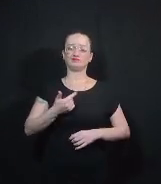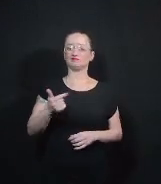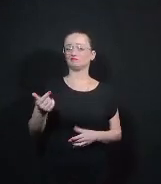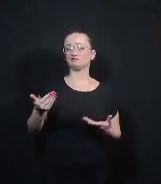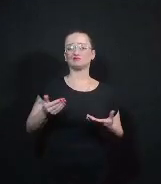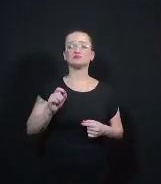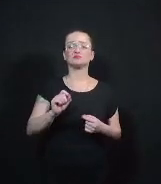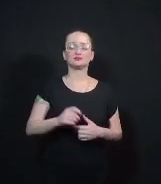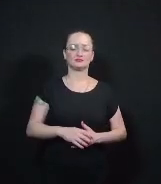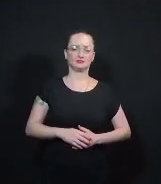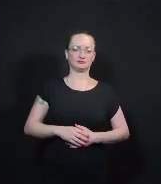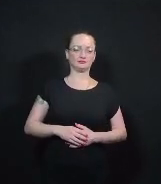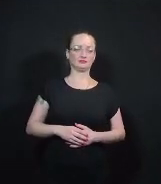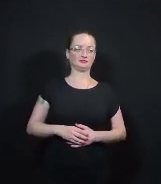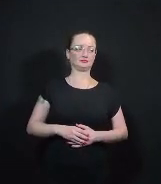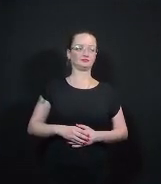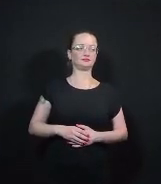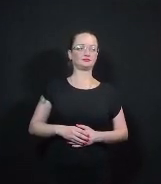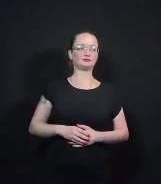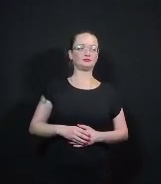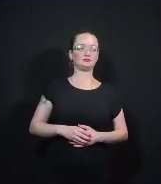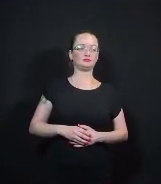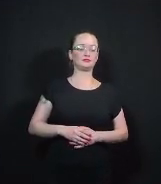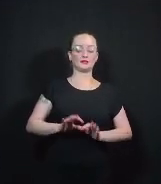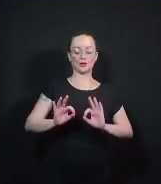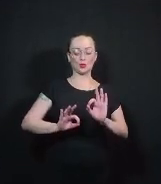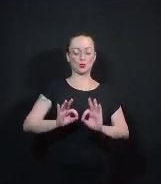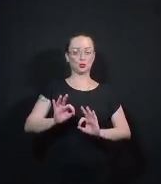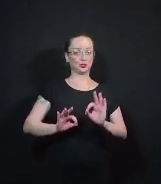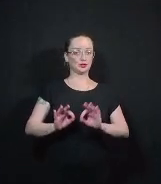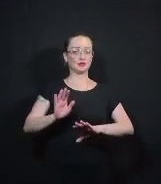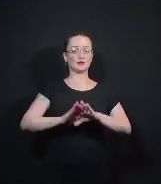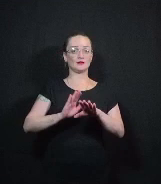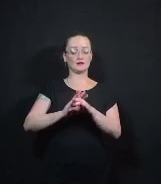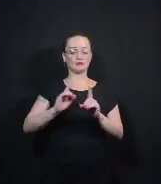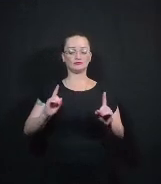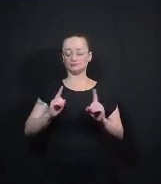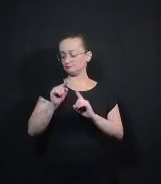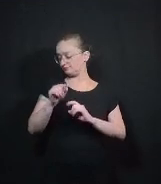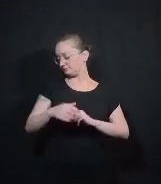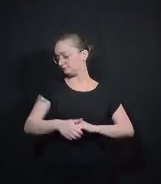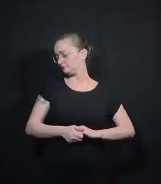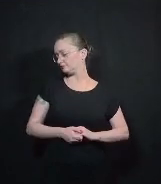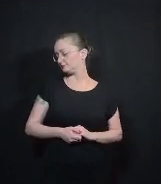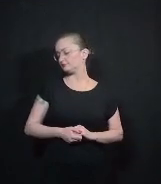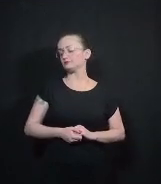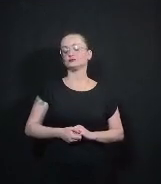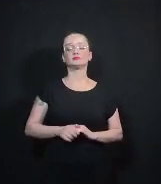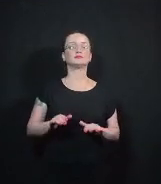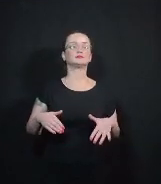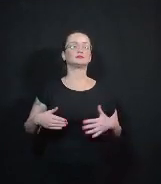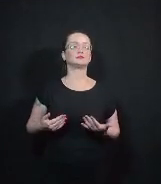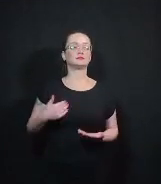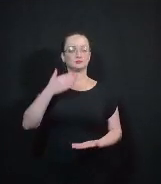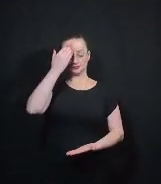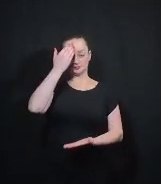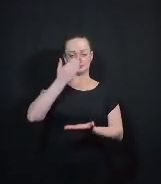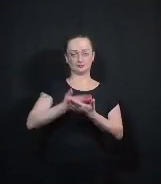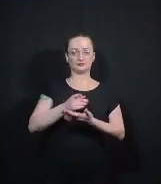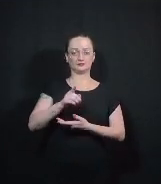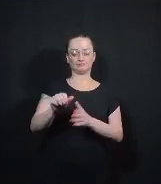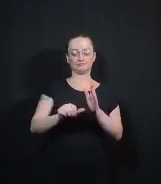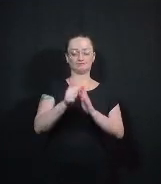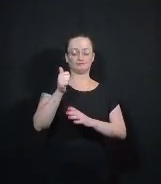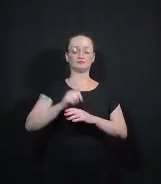hoje uma regulação que faça frente a isso. Então, acho que isso é uma primeira questão.